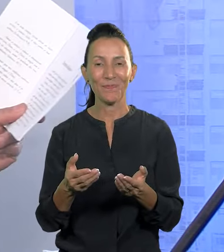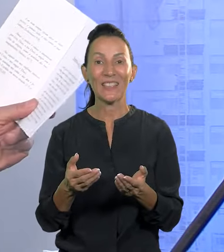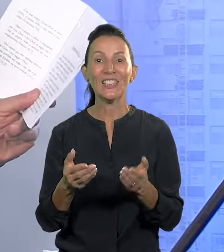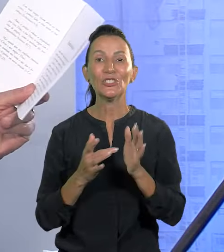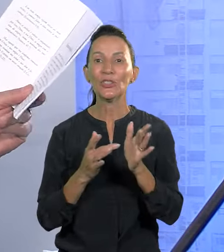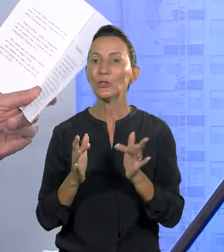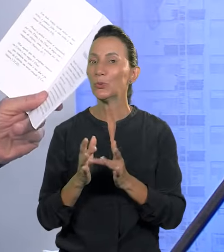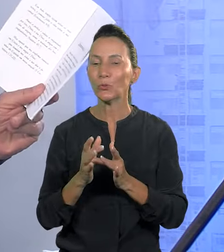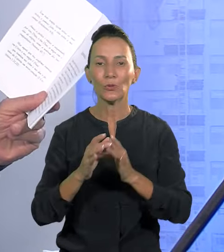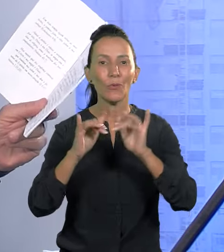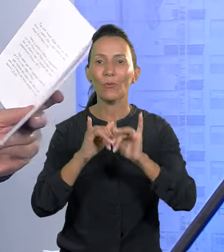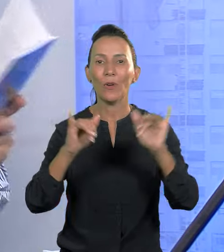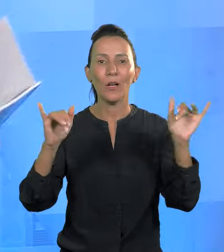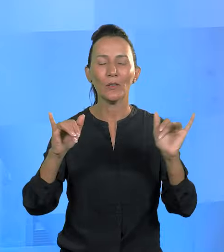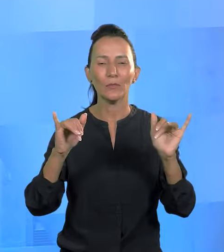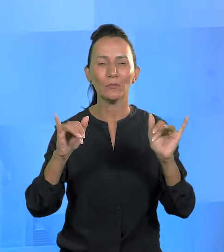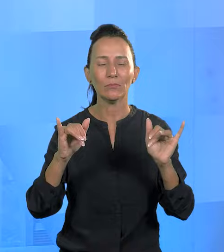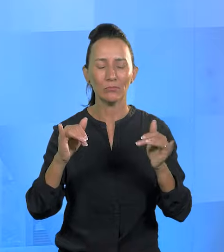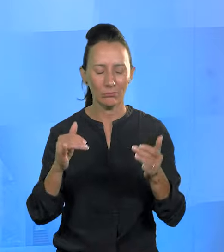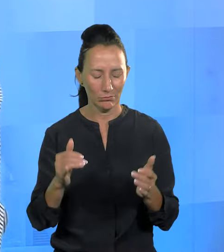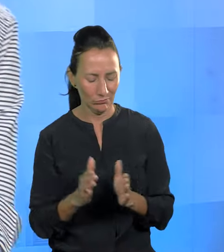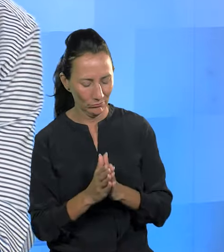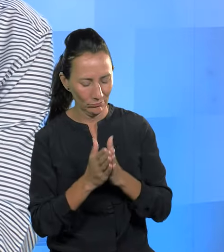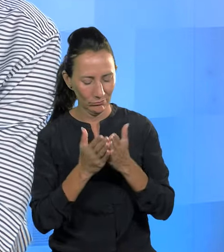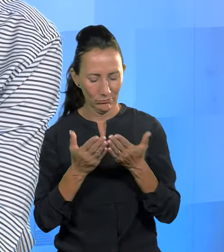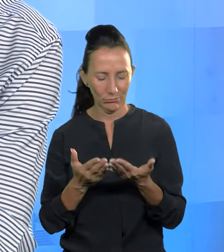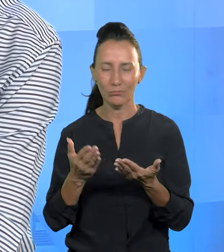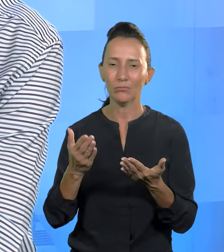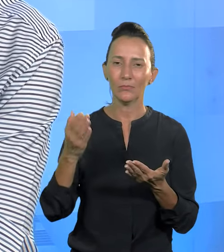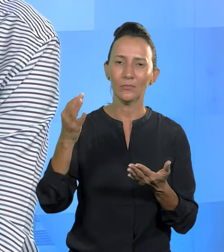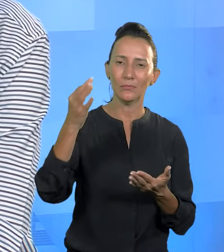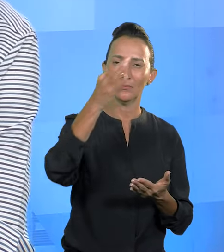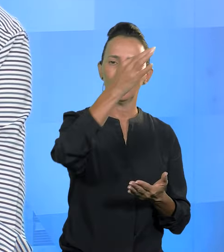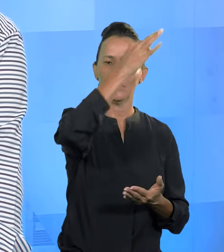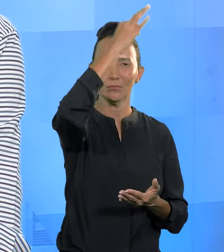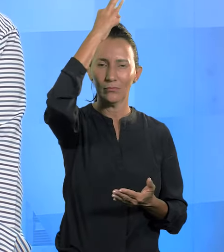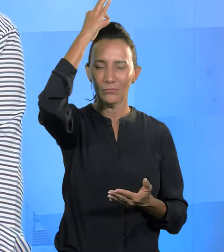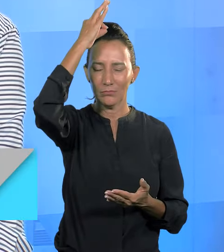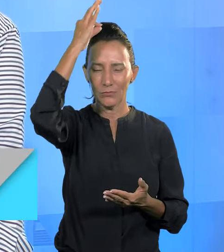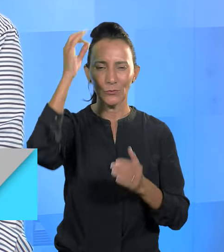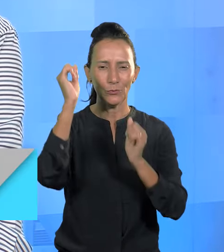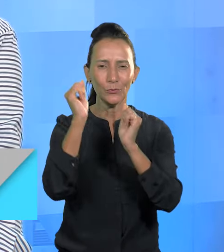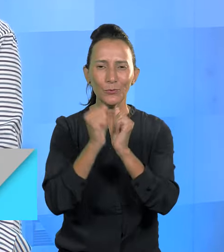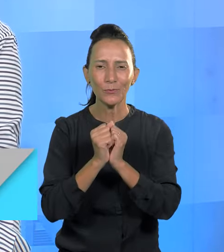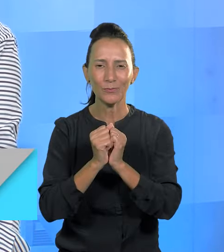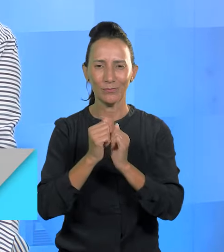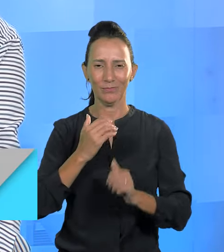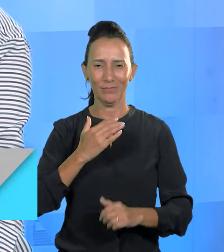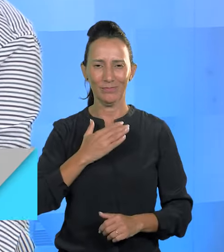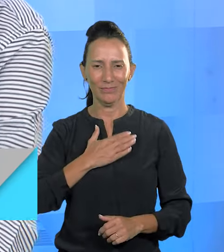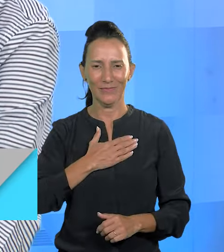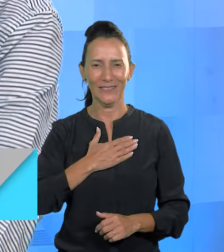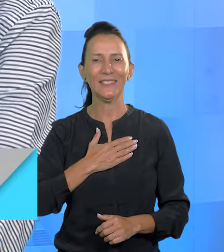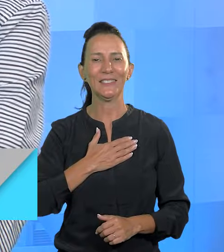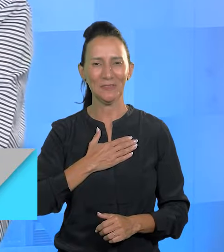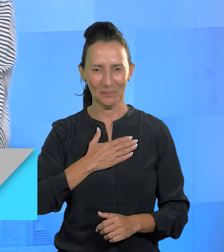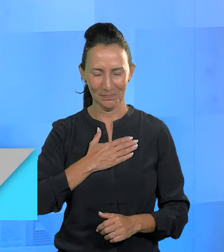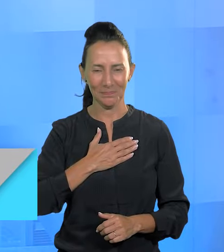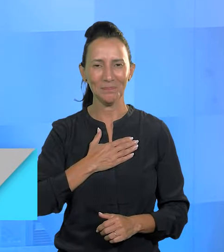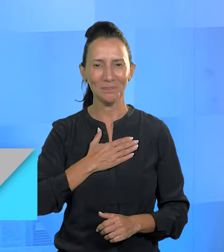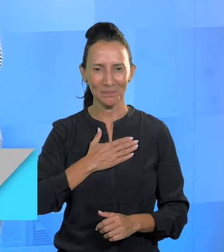o que ninguém poderia fazer? O Espírito de Deus está sobre mim. Quer dizer, o Espírito Santo